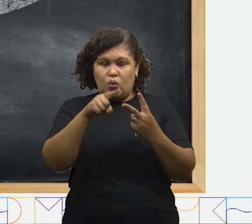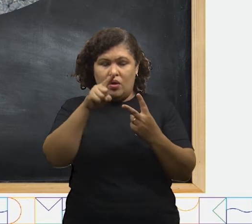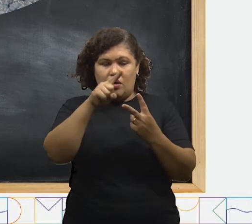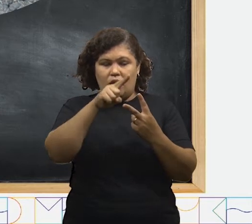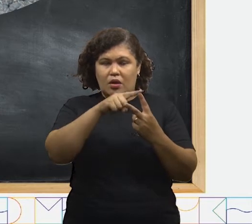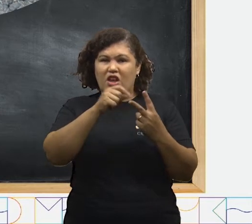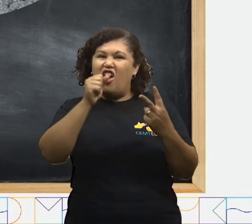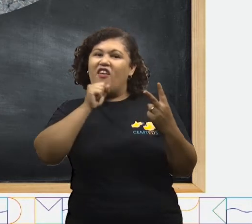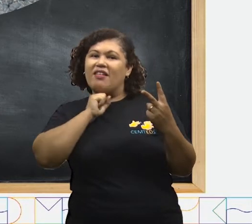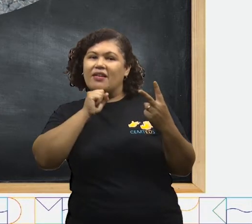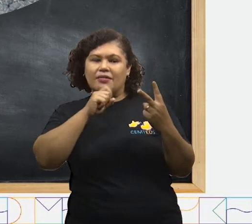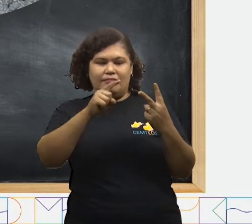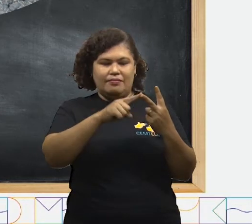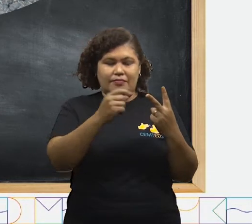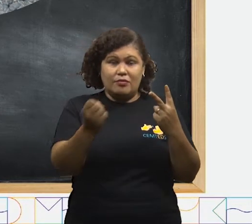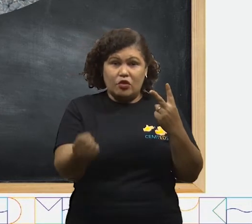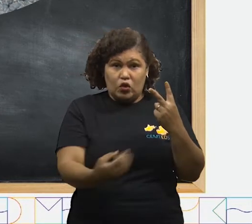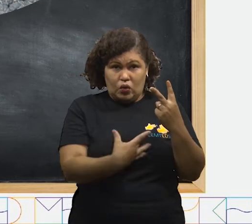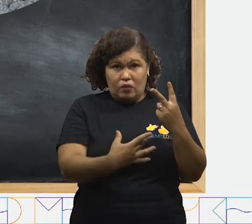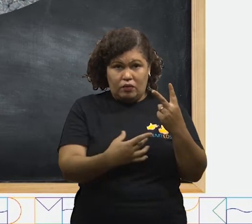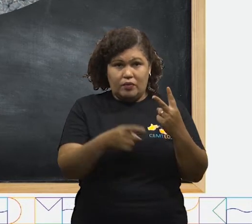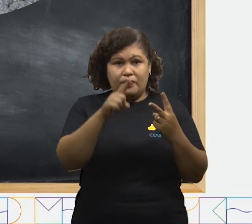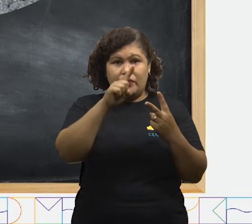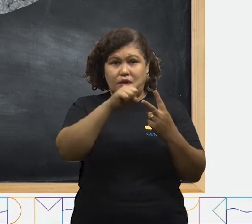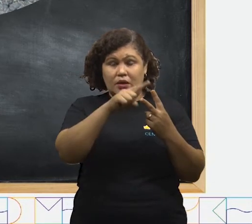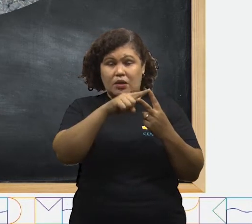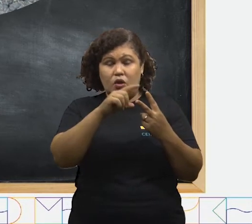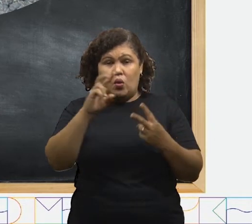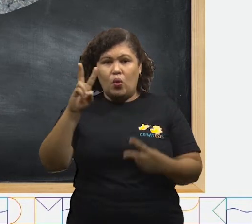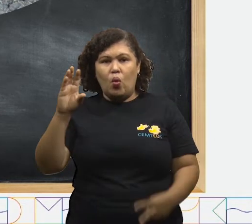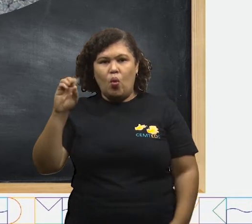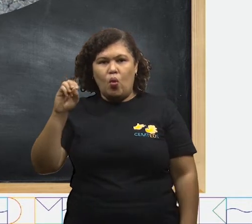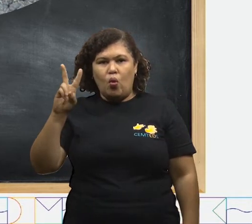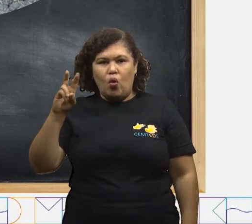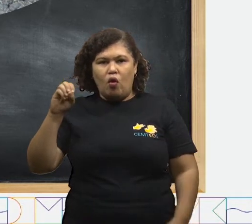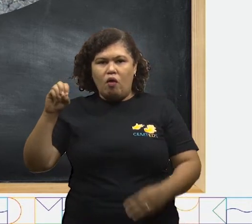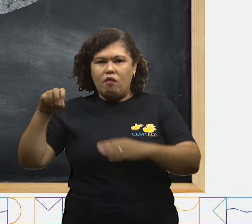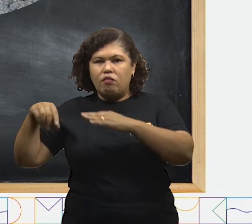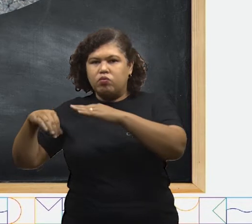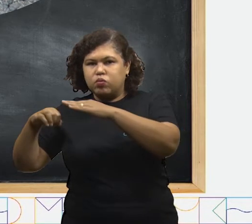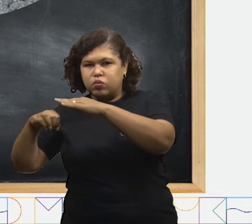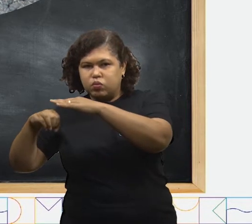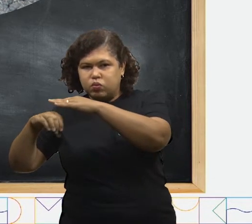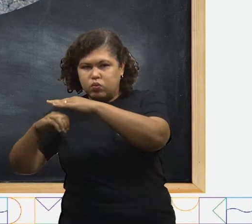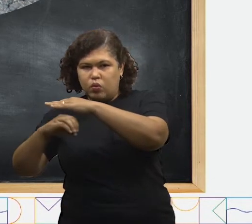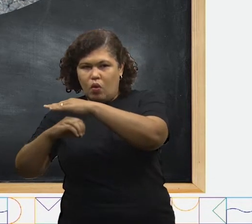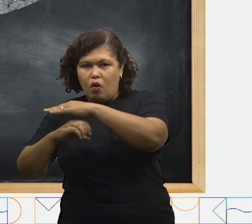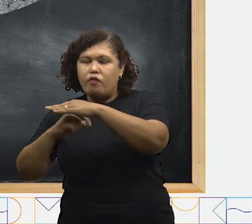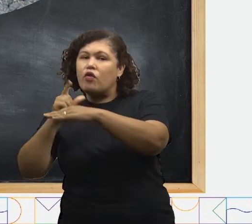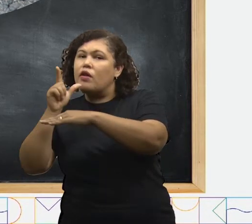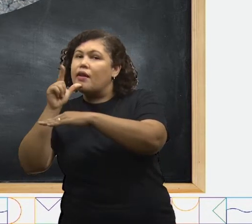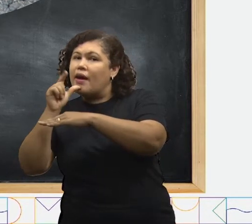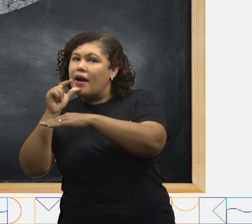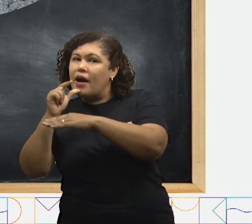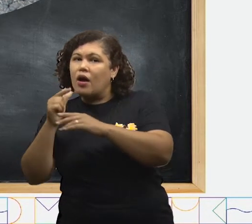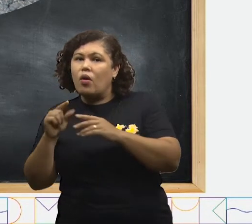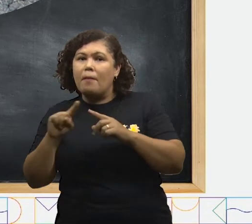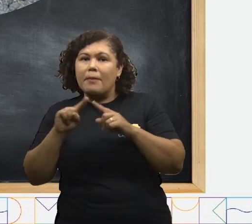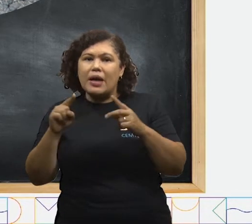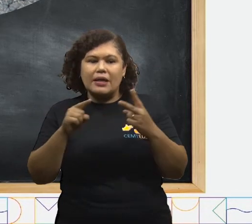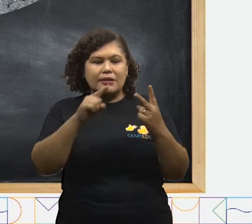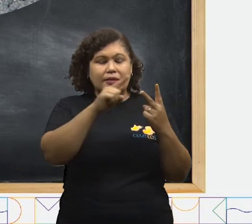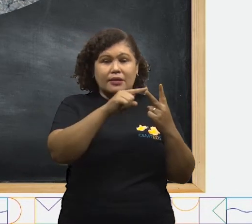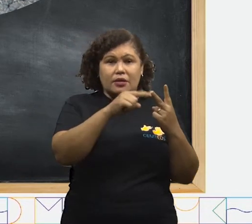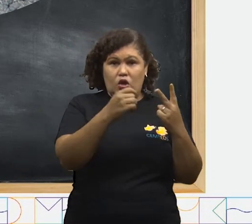históricas, e as modernas. As primitivas põem ovos e as larvas são aquáticas. Algumas